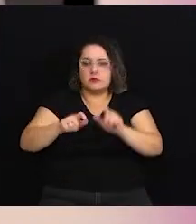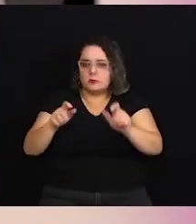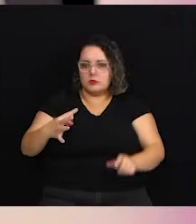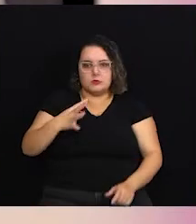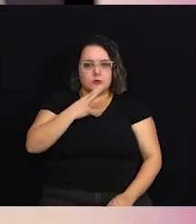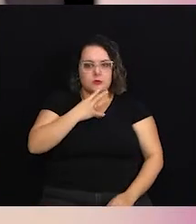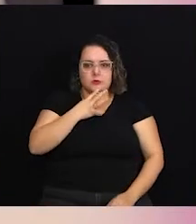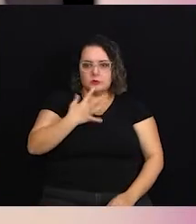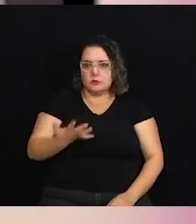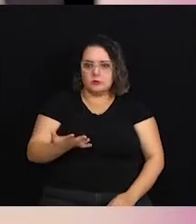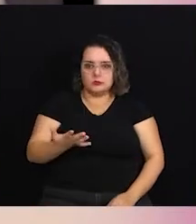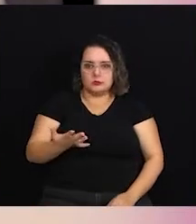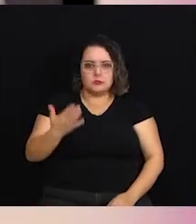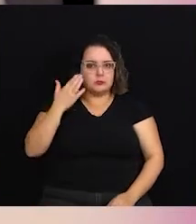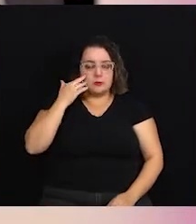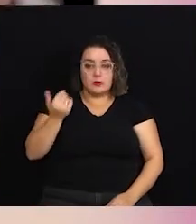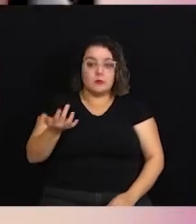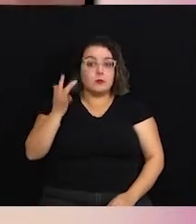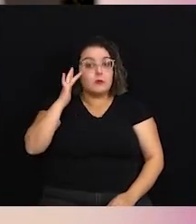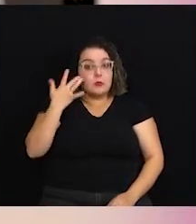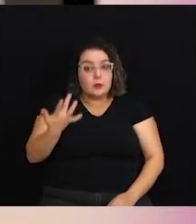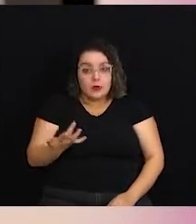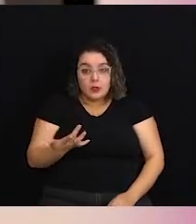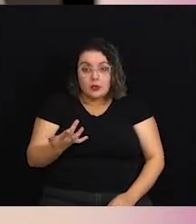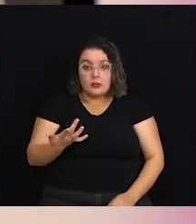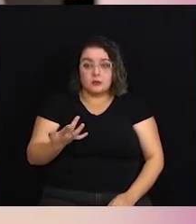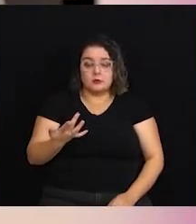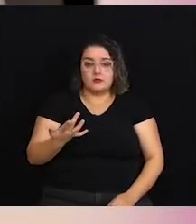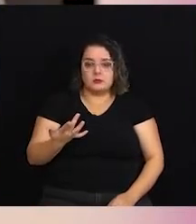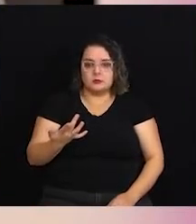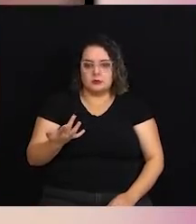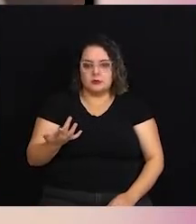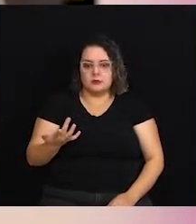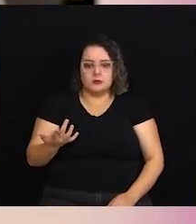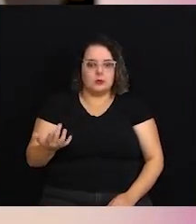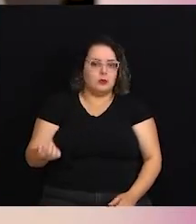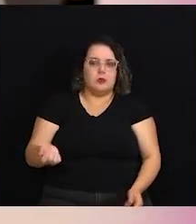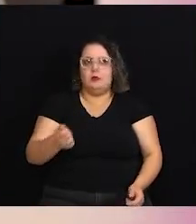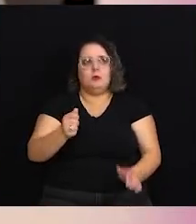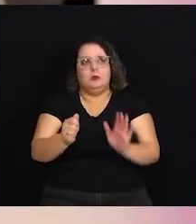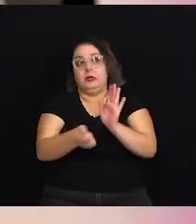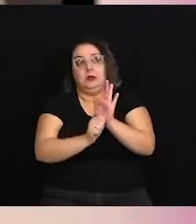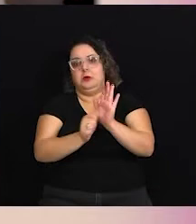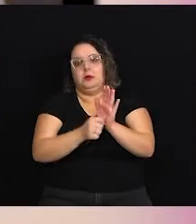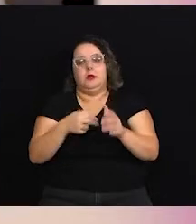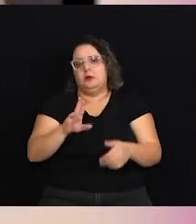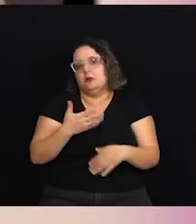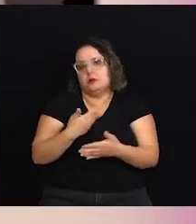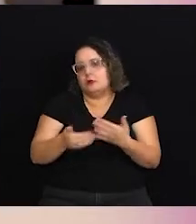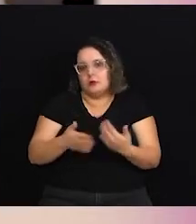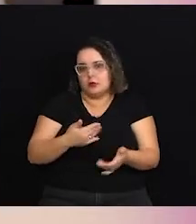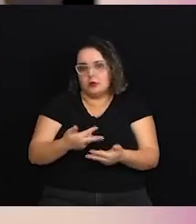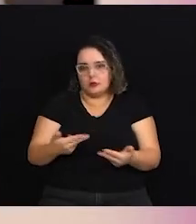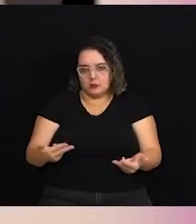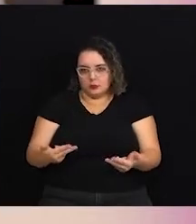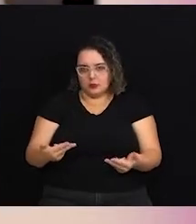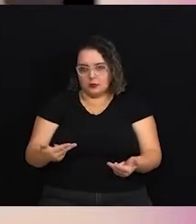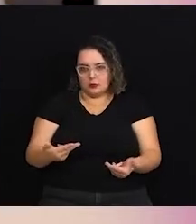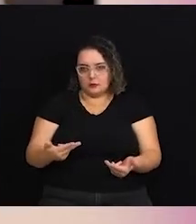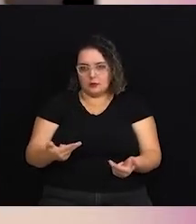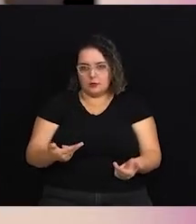conhecem é não sabe disso acho que a pessoa tá outra drogada O que é e não é infrequente